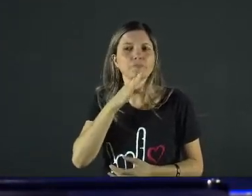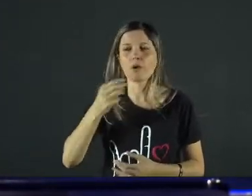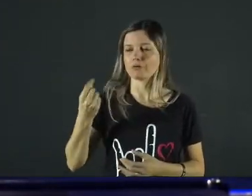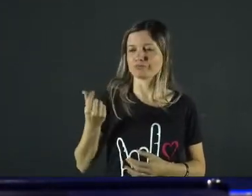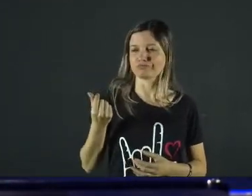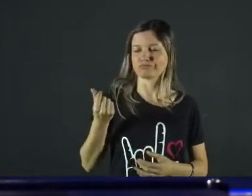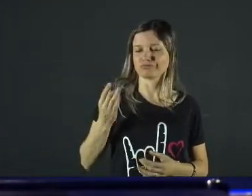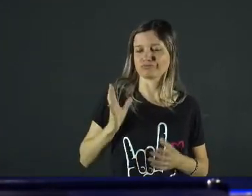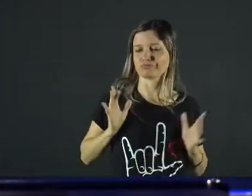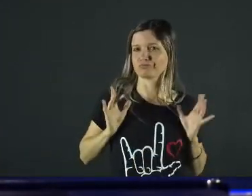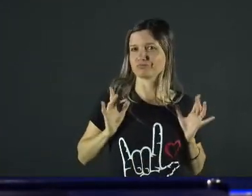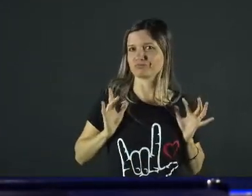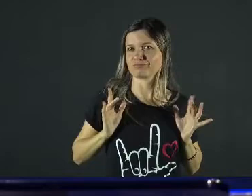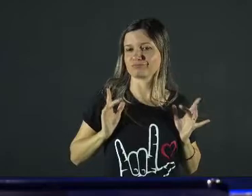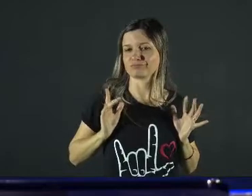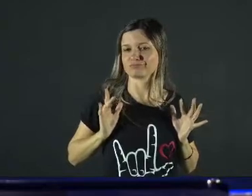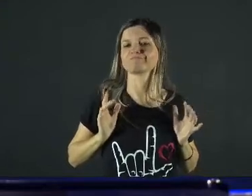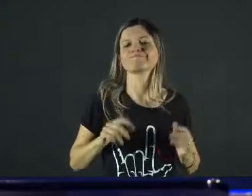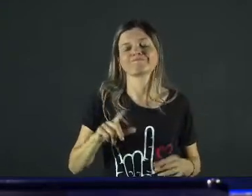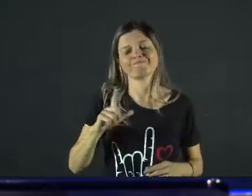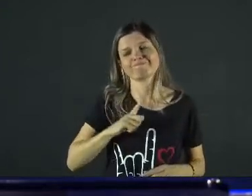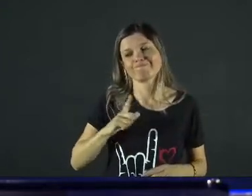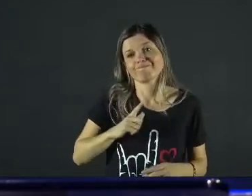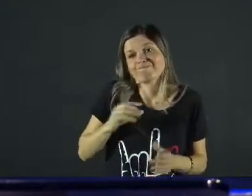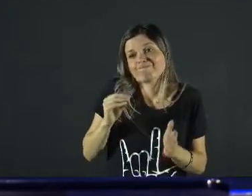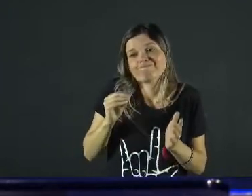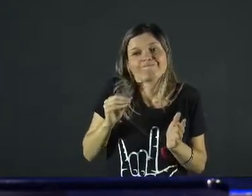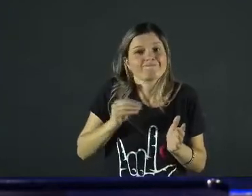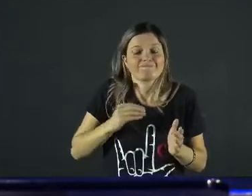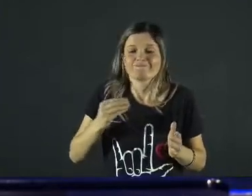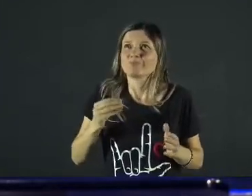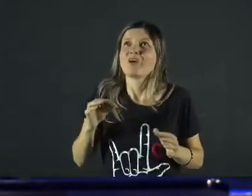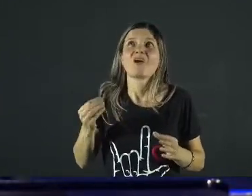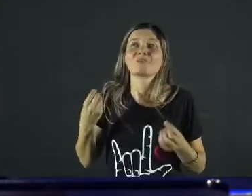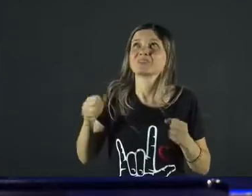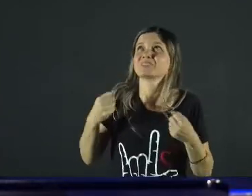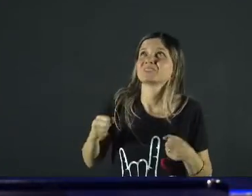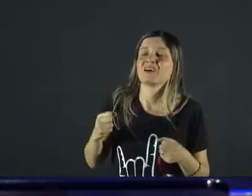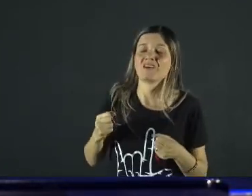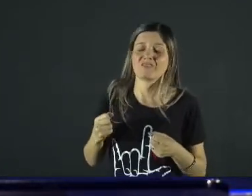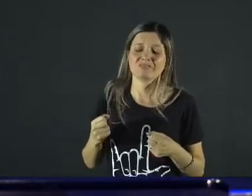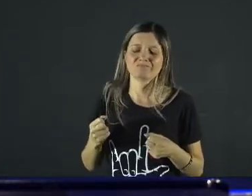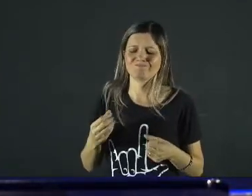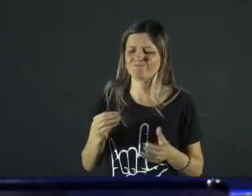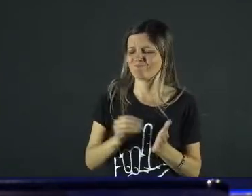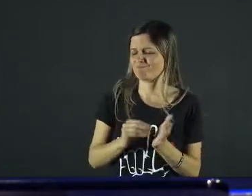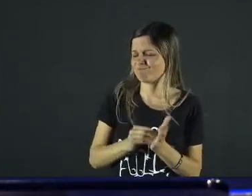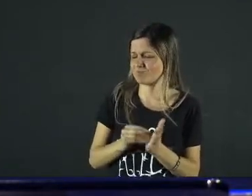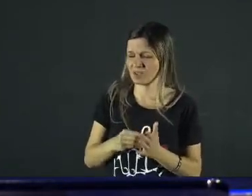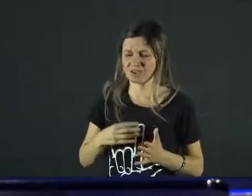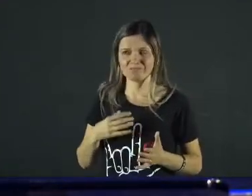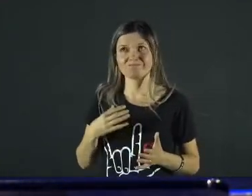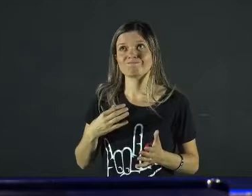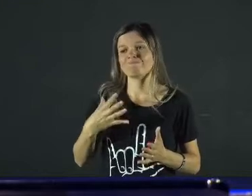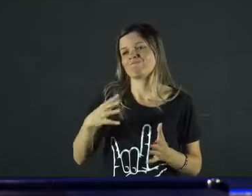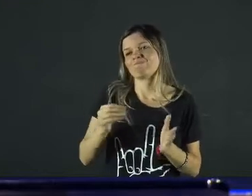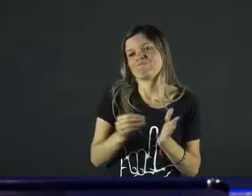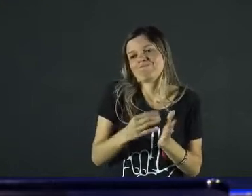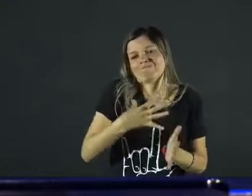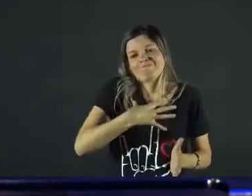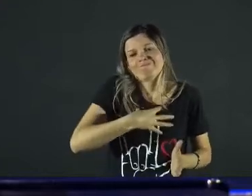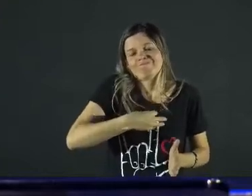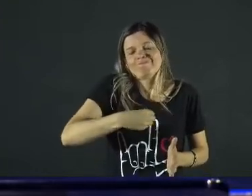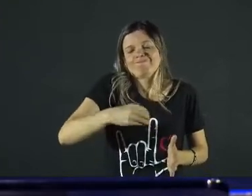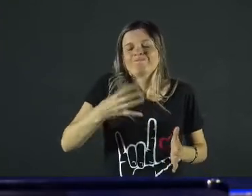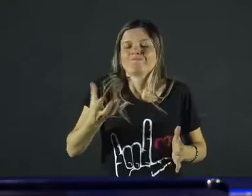rica, ela tinha faltava algo na vida dela. Faltava um filho, ela